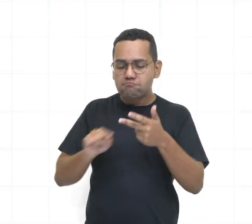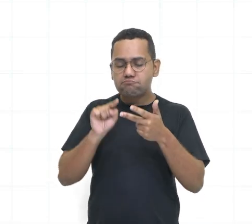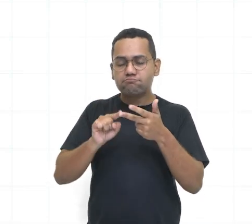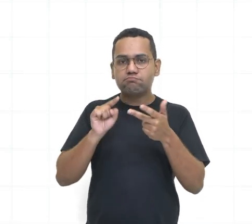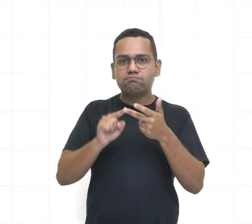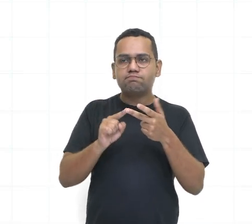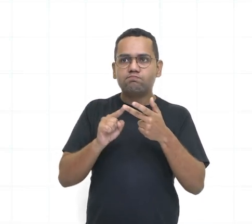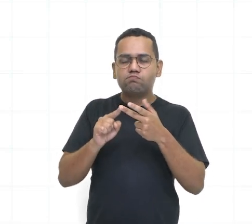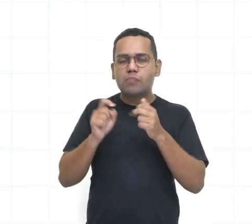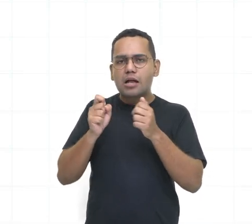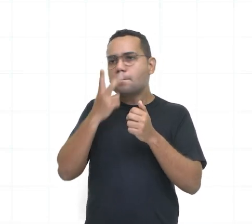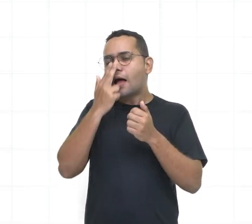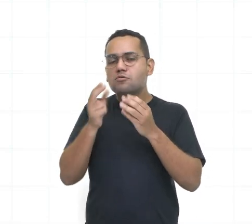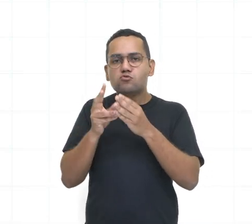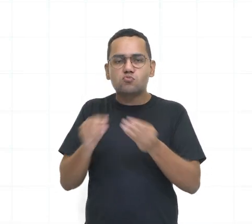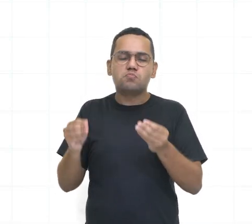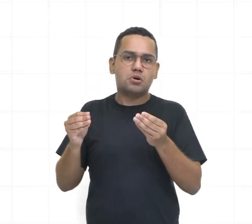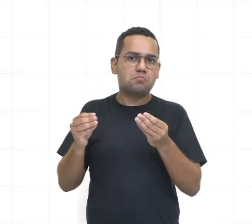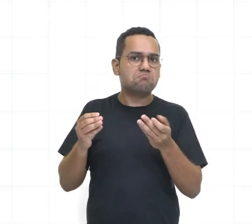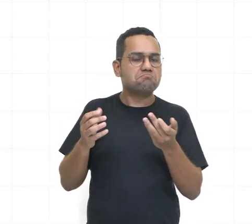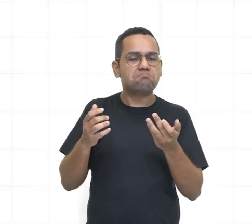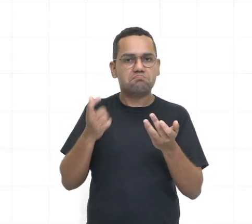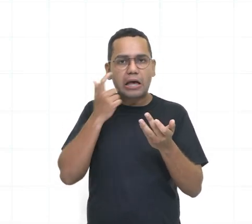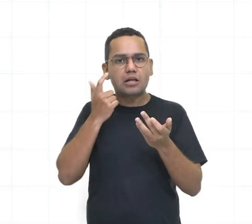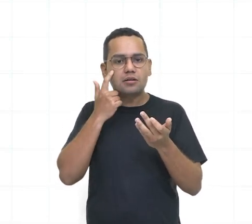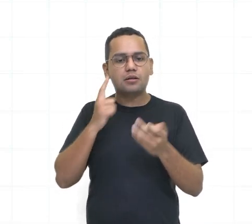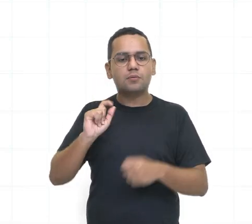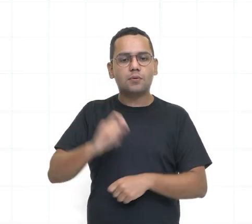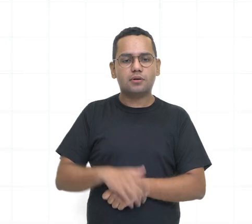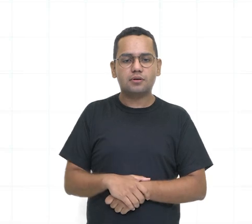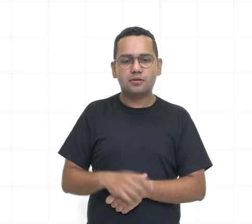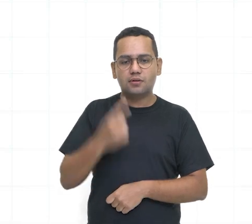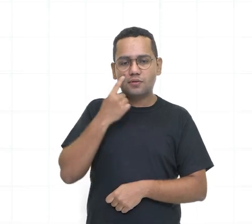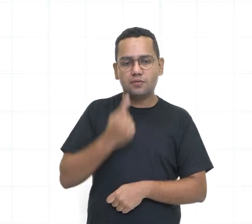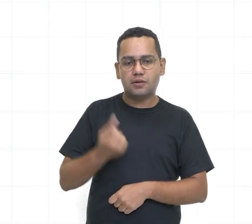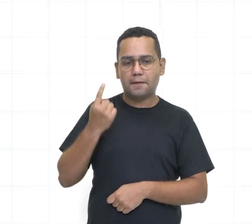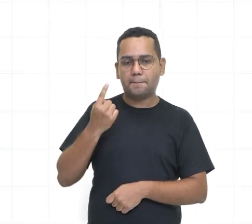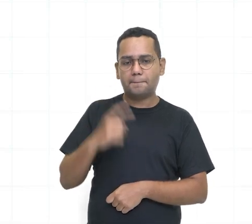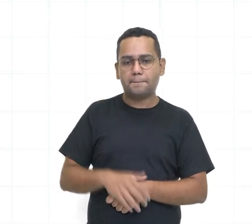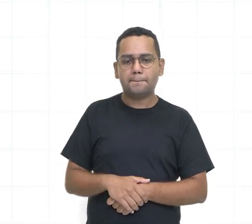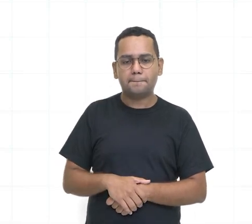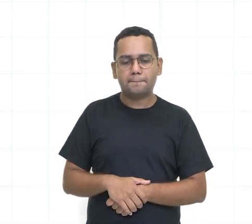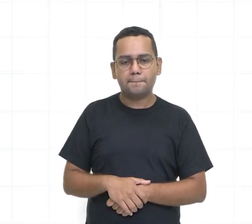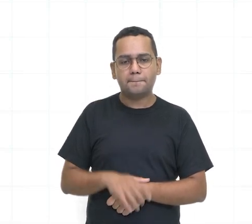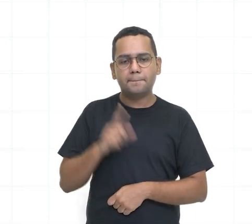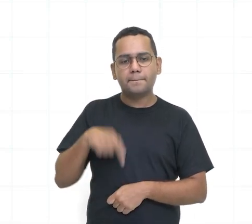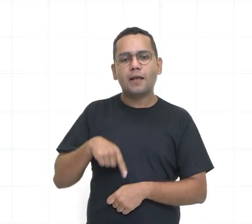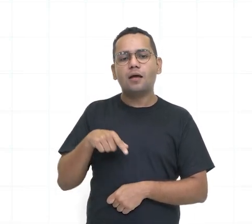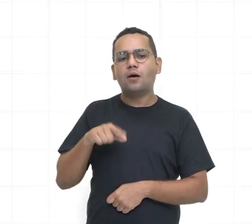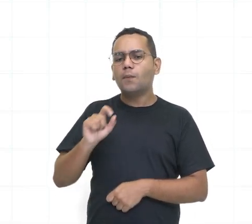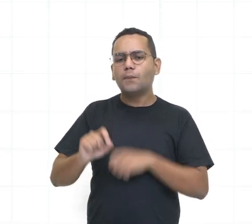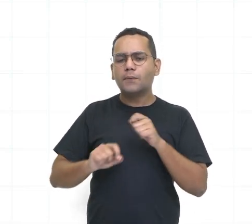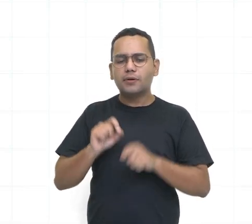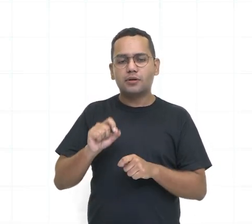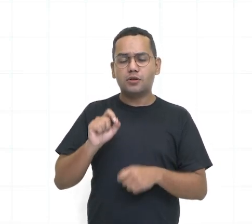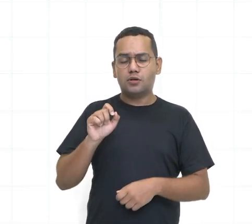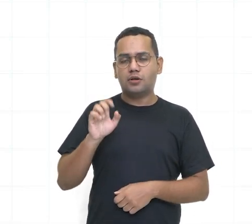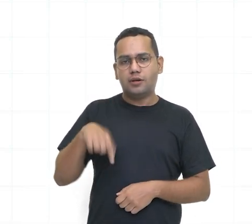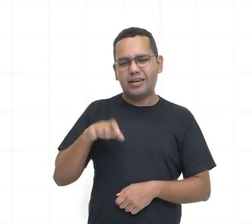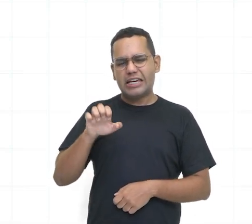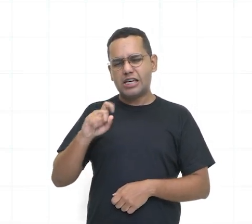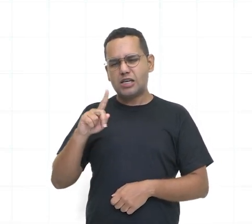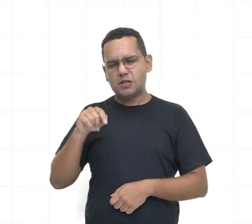pode falar, que são as explosões de supernova. O fenômeno explosivo é associado ao final de